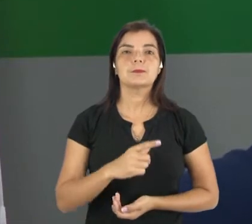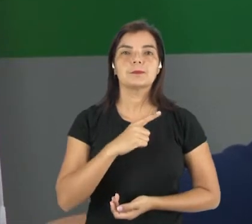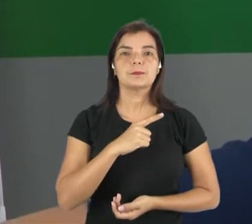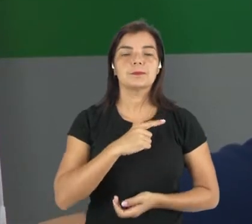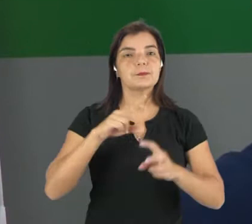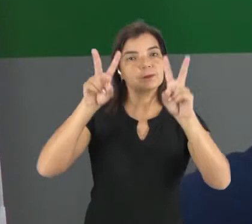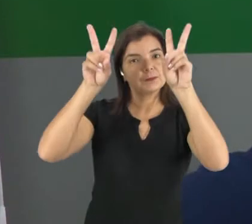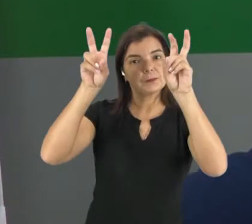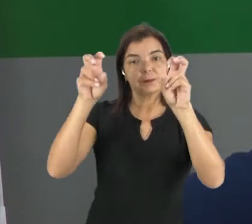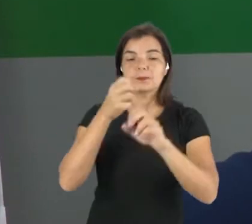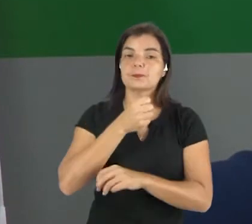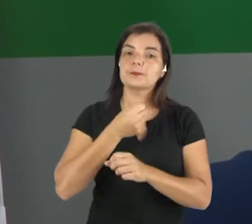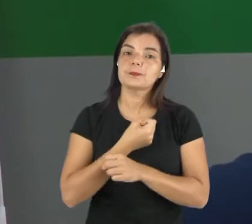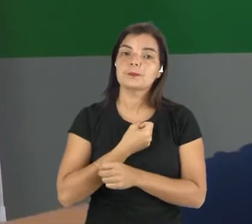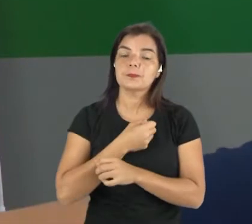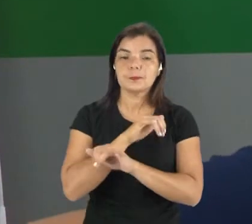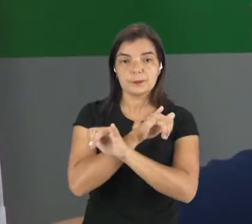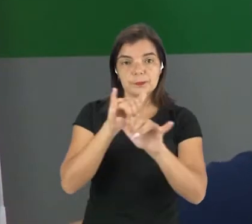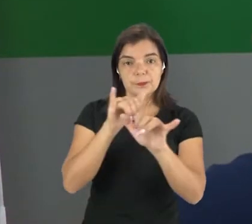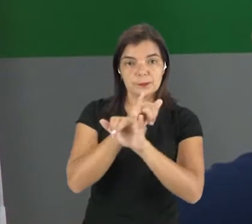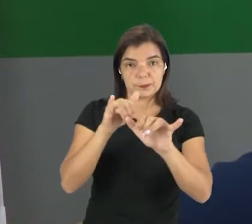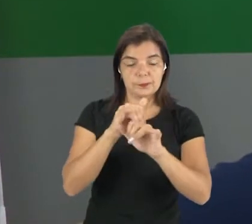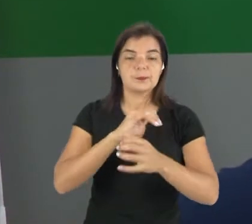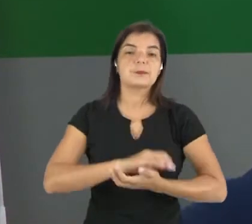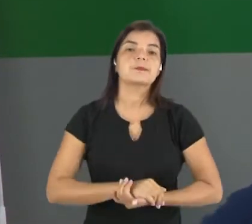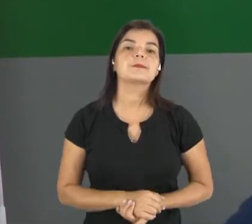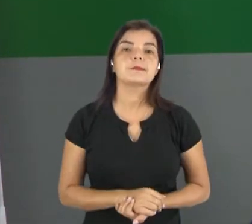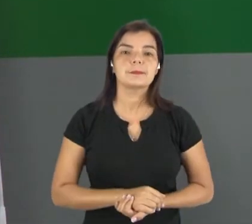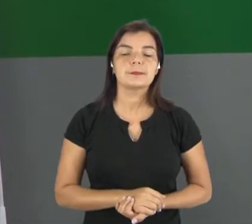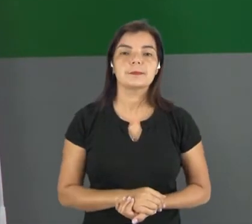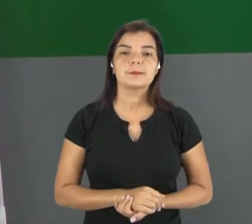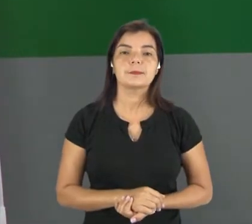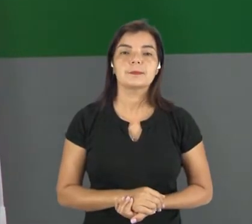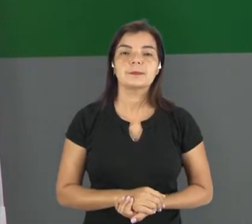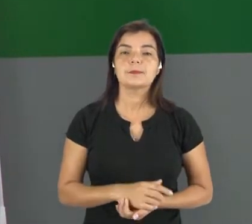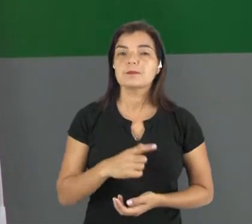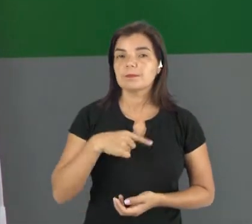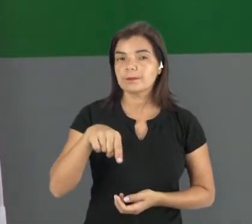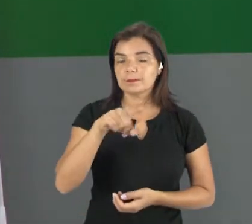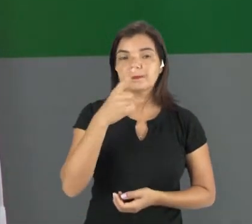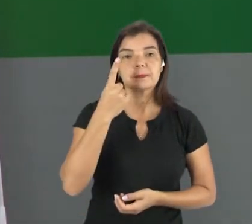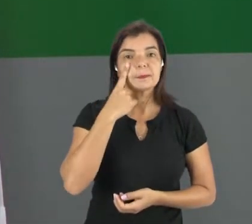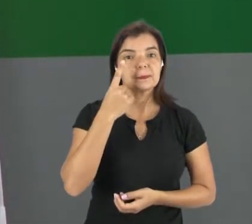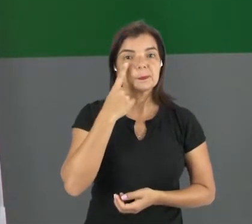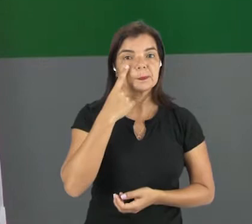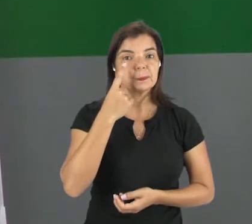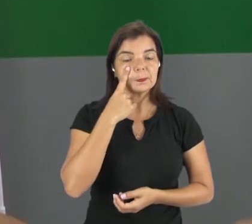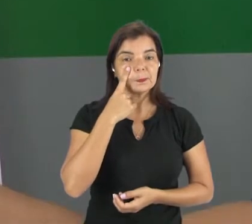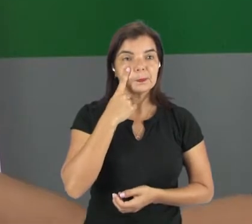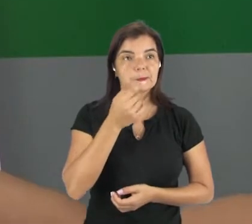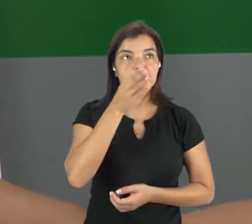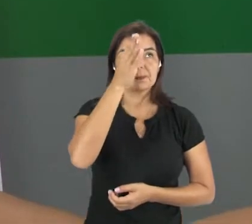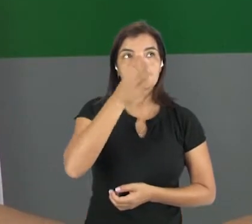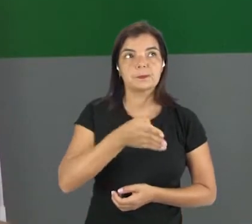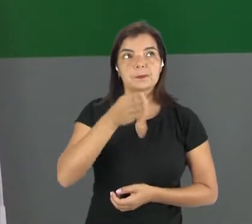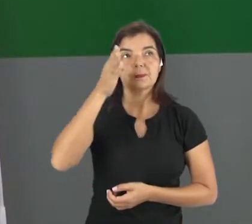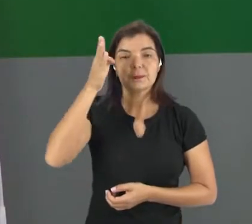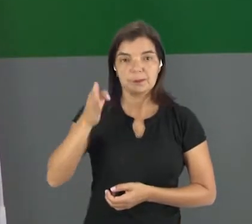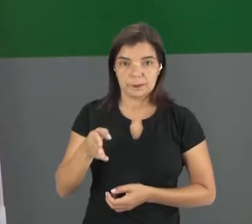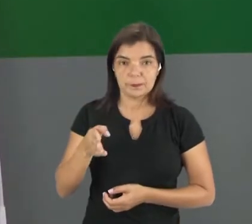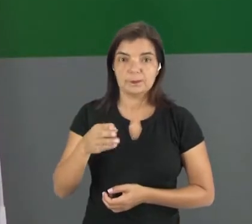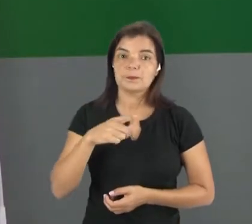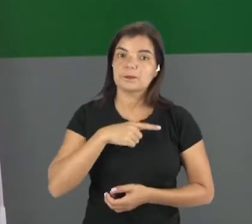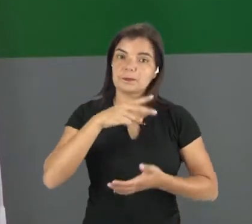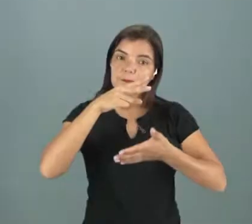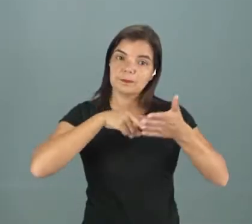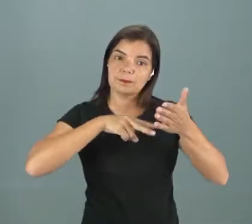o título da notícia, que a gente vai já falar sobre essas partes que o compõem, e como vocês veem aqui, ó, tem as colunas, ou seja, a gente